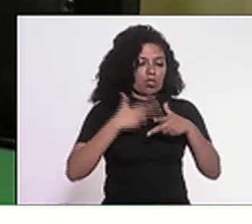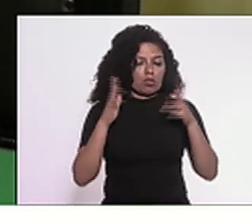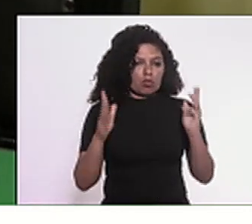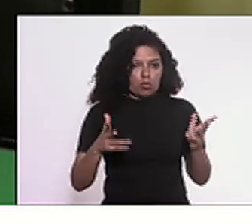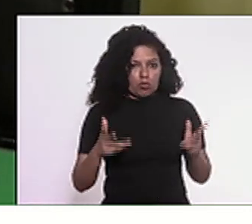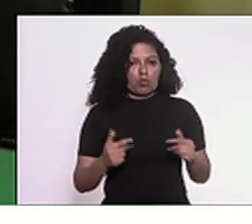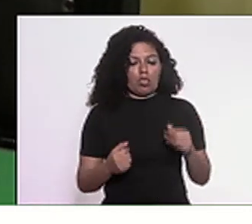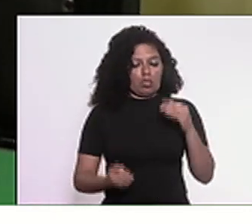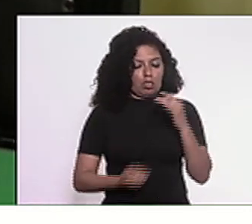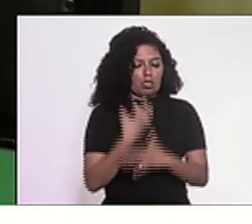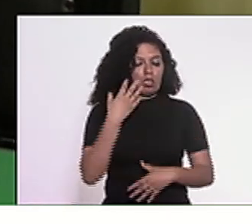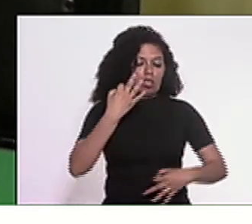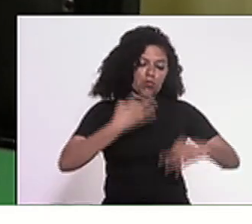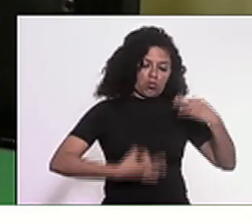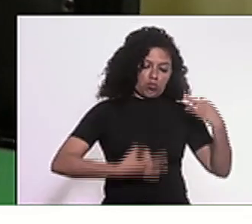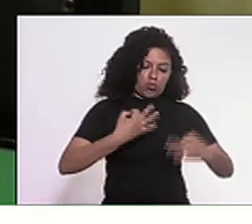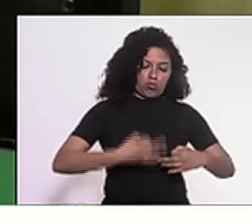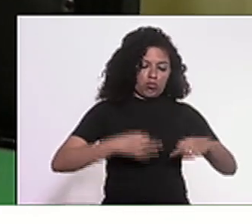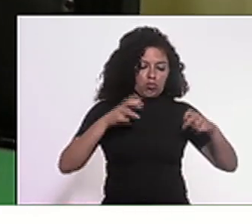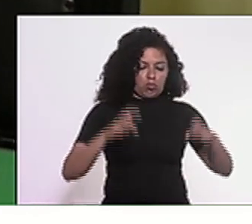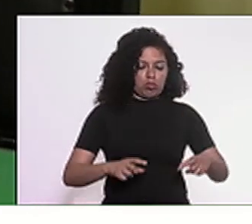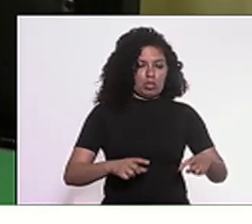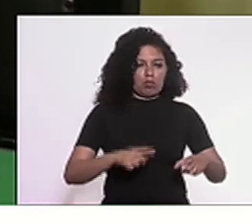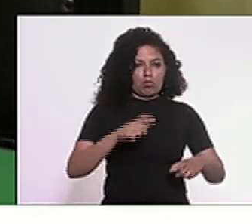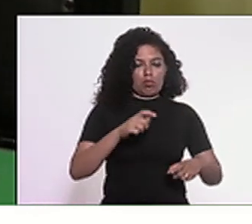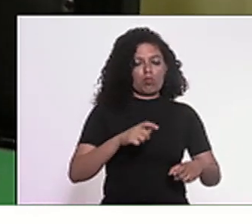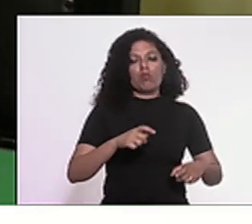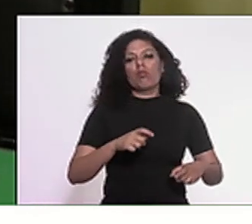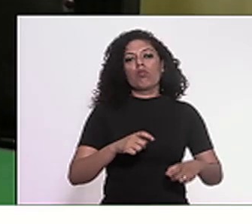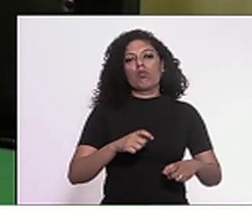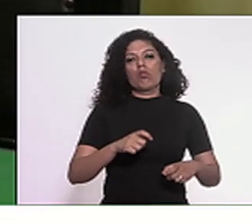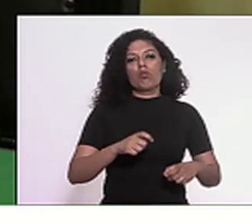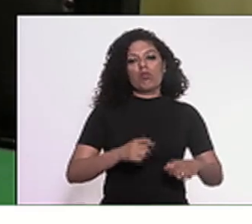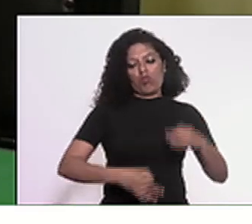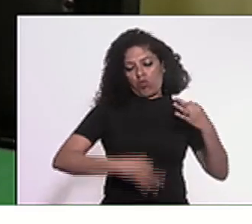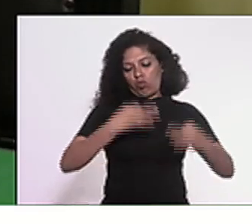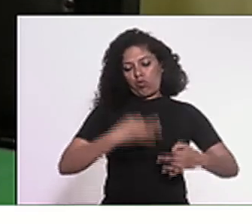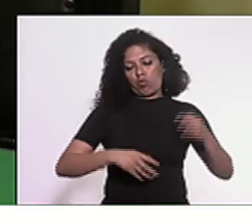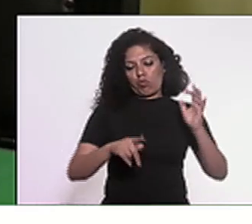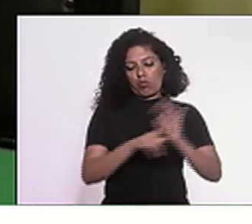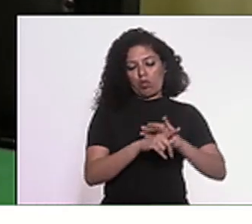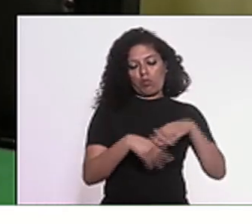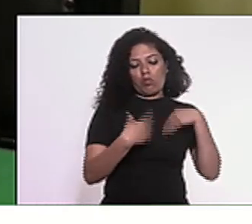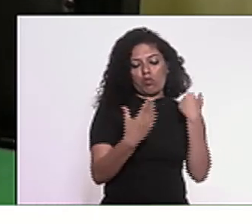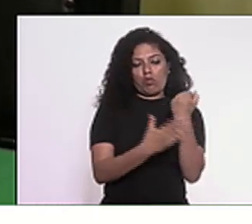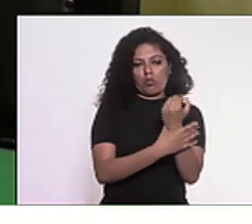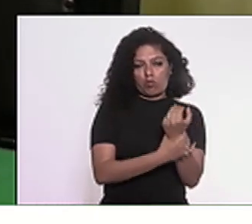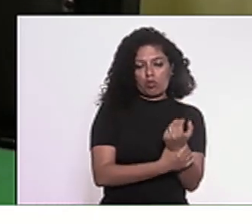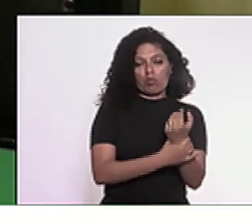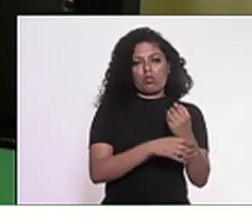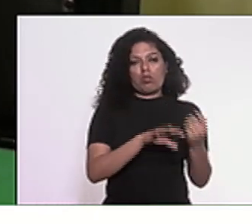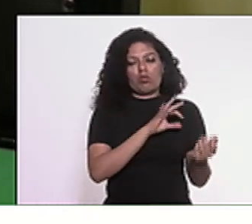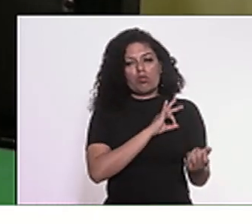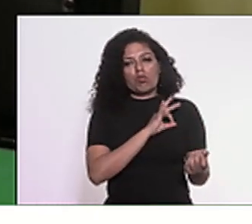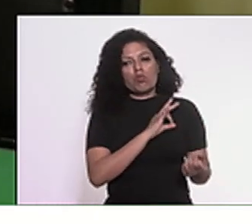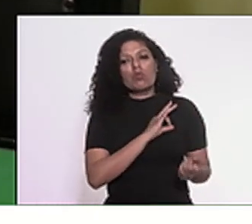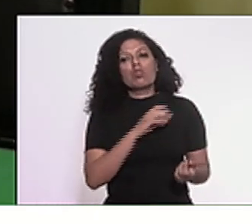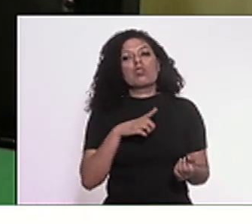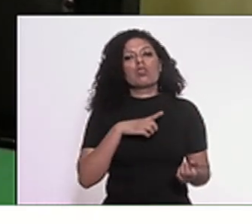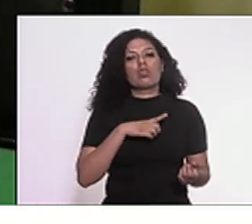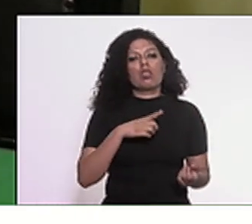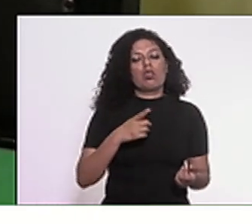militar, para que a gente possa a julgar dentro desse tribunal. Então, assim, a gente tem um trabalho grande aqui com a Polícia